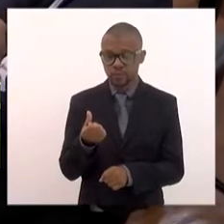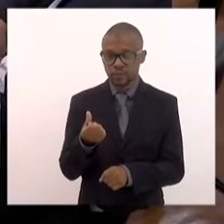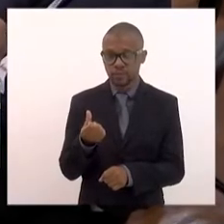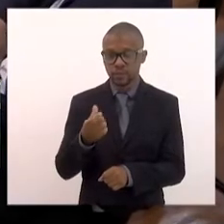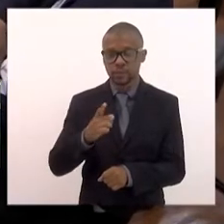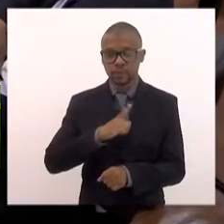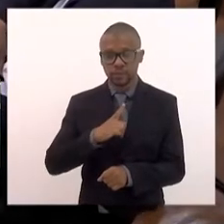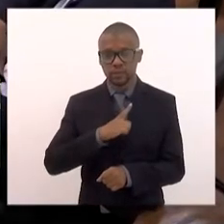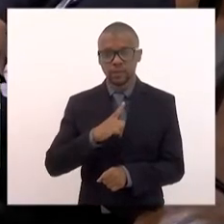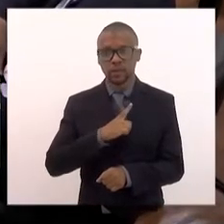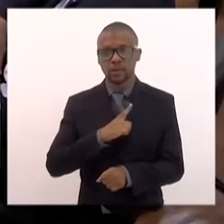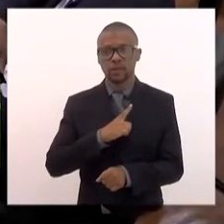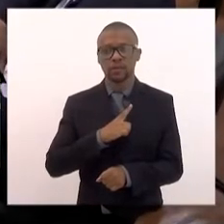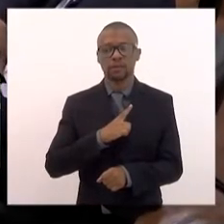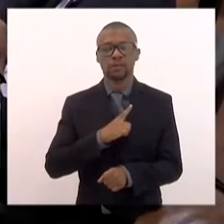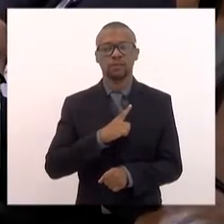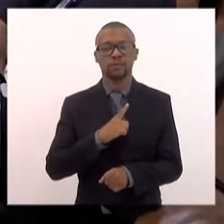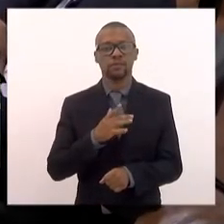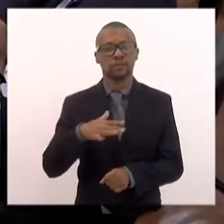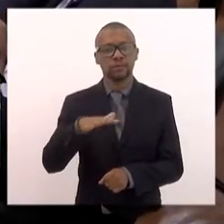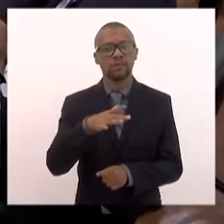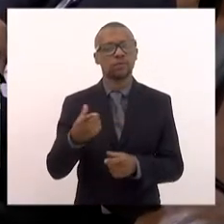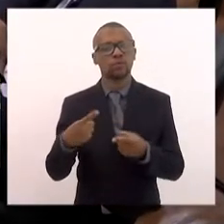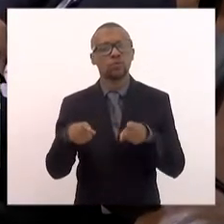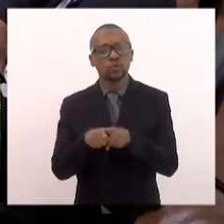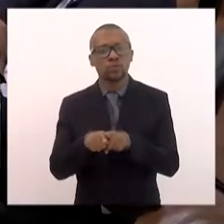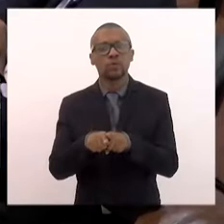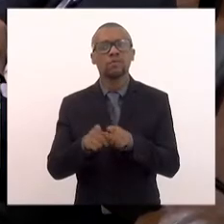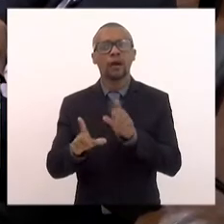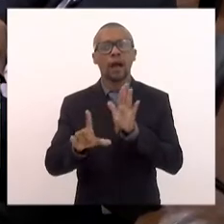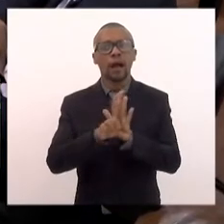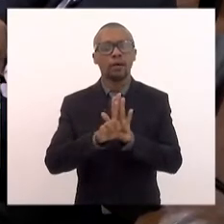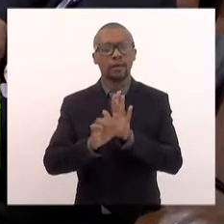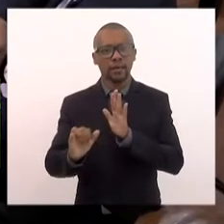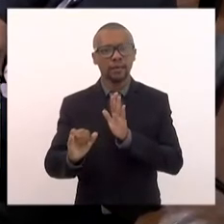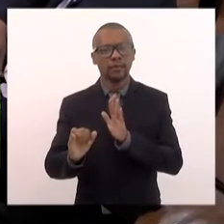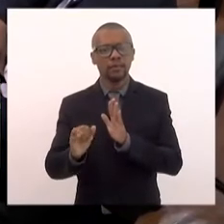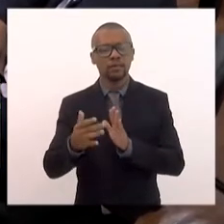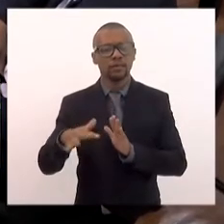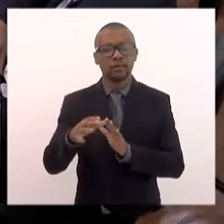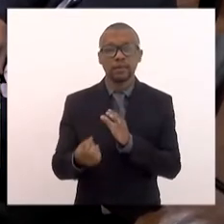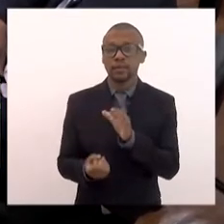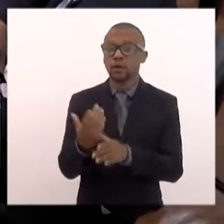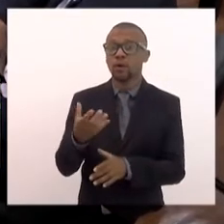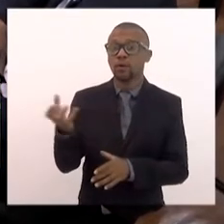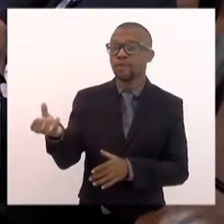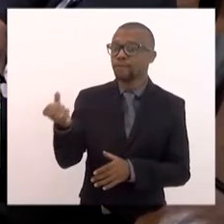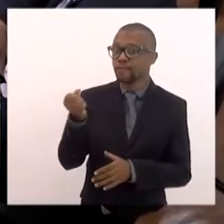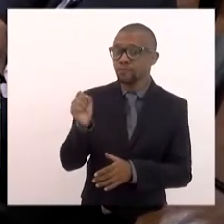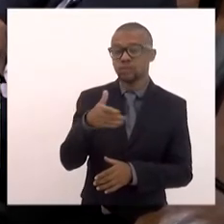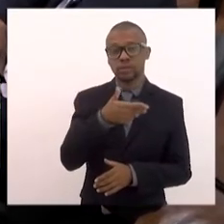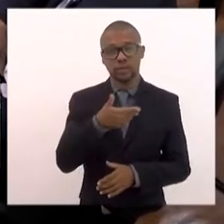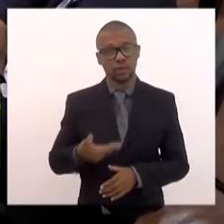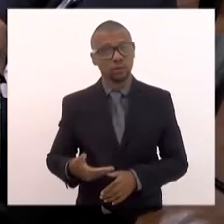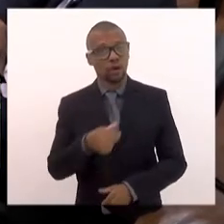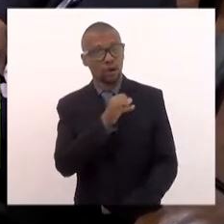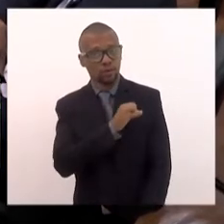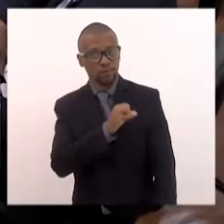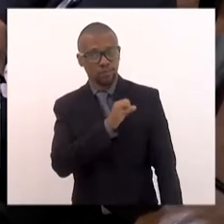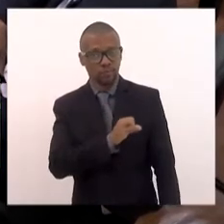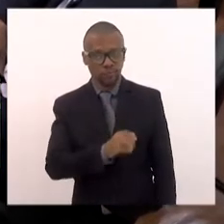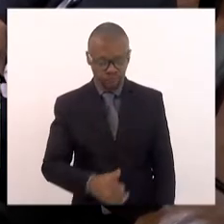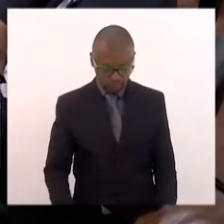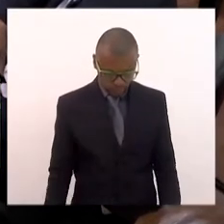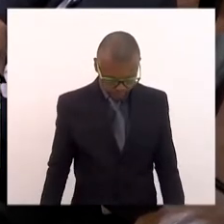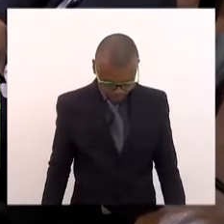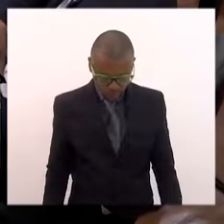Parlamentar em diálogo com os movimentos sociais de Ecosol, que foi a lei que criou o Fundo Estadual de Fomento à Economia Popular